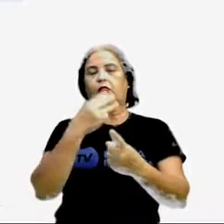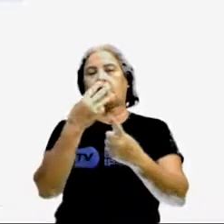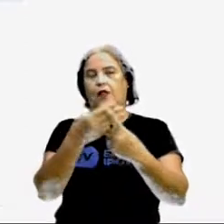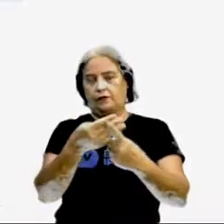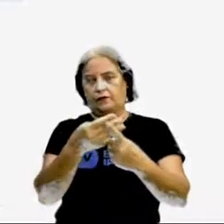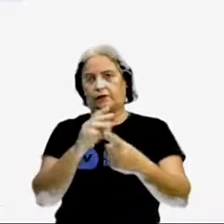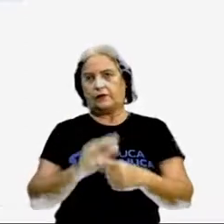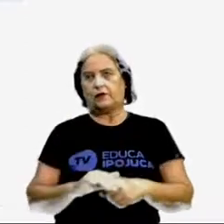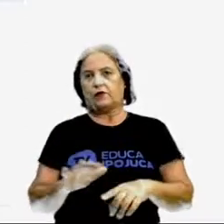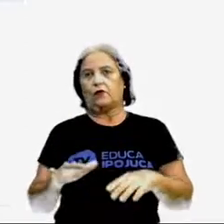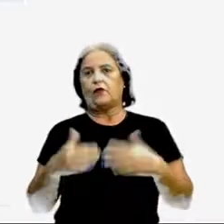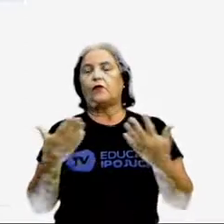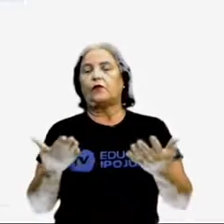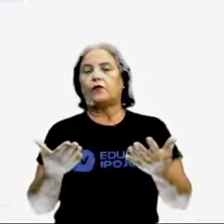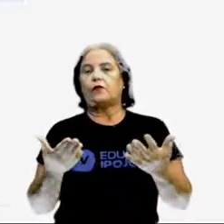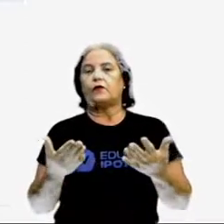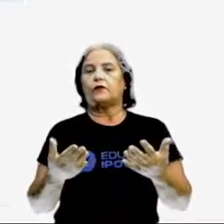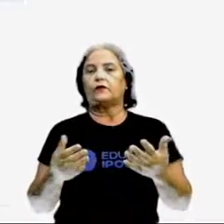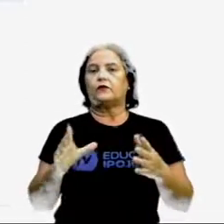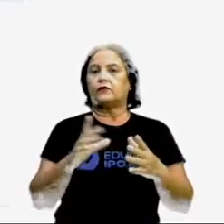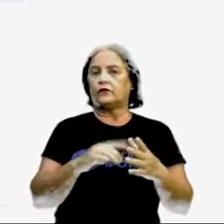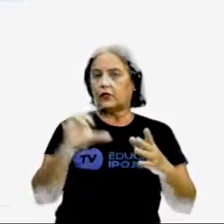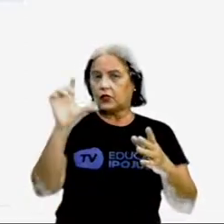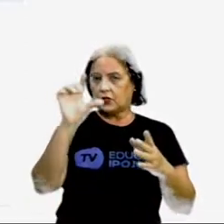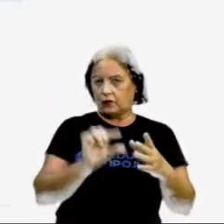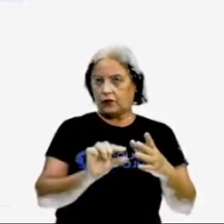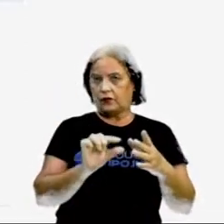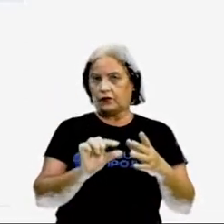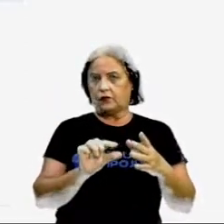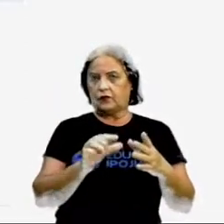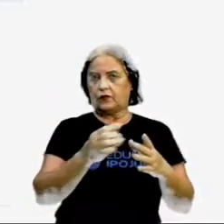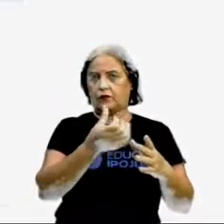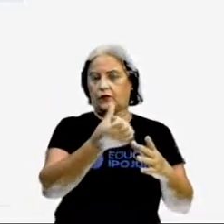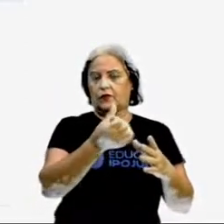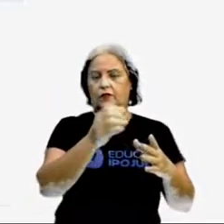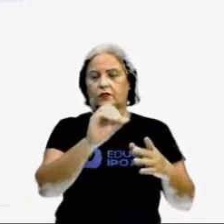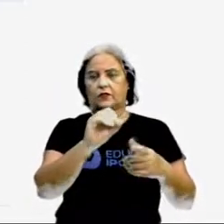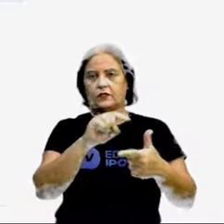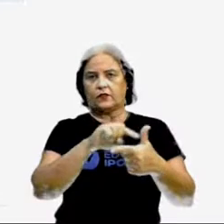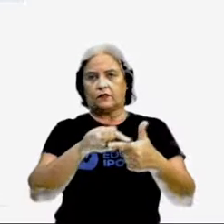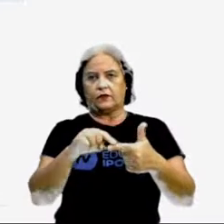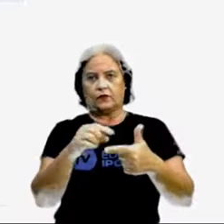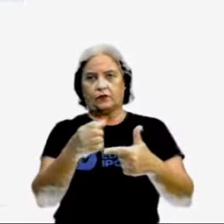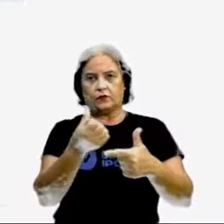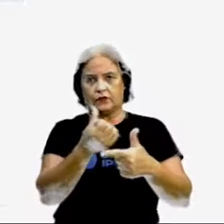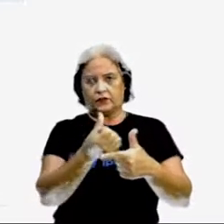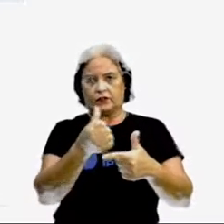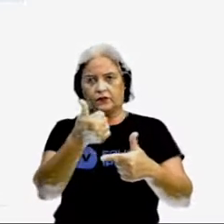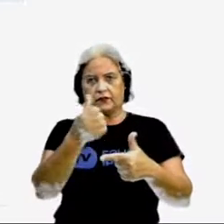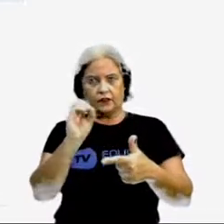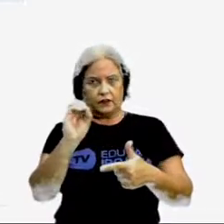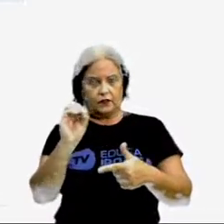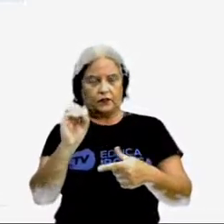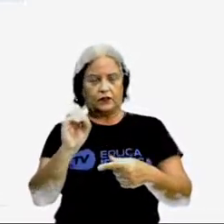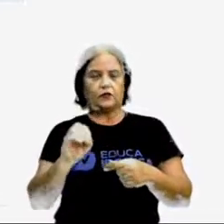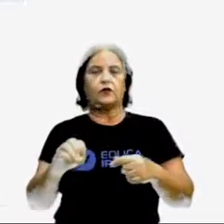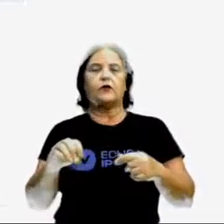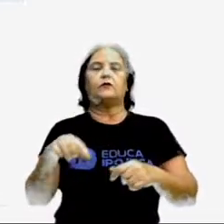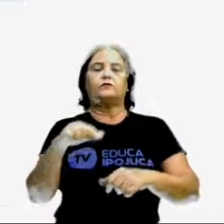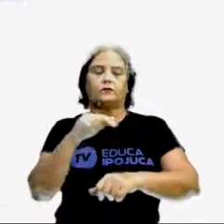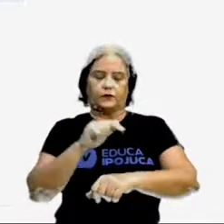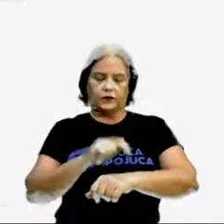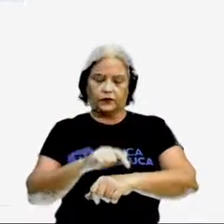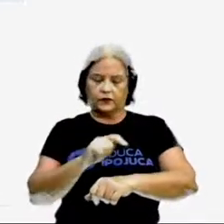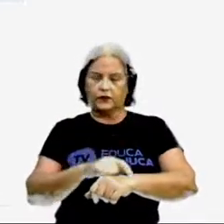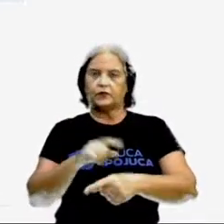velocidade diminuiu em 1/6, ou seja, 60 dividido por 6, que é 10, então o tempo também